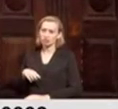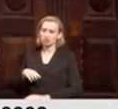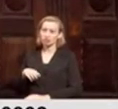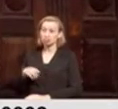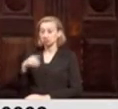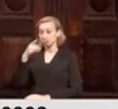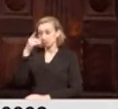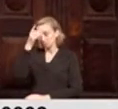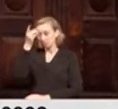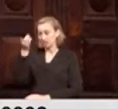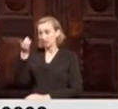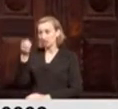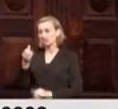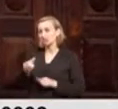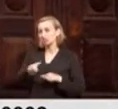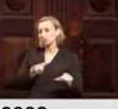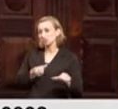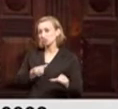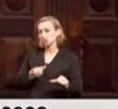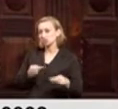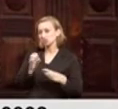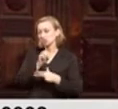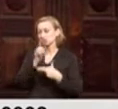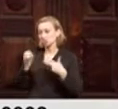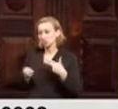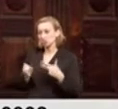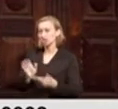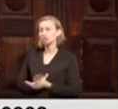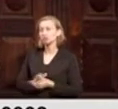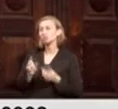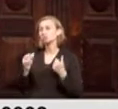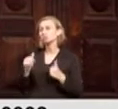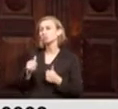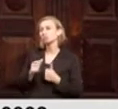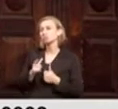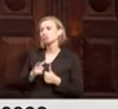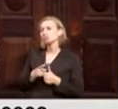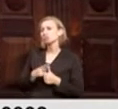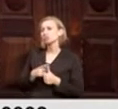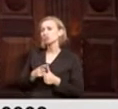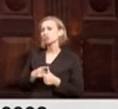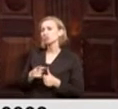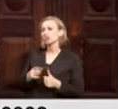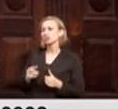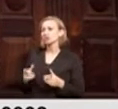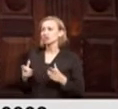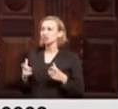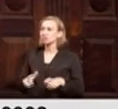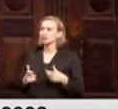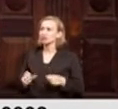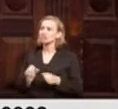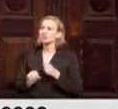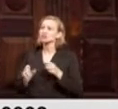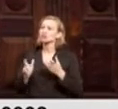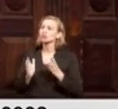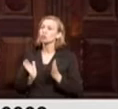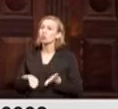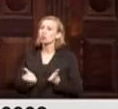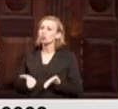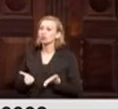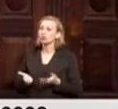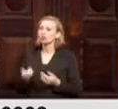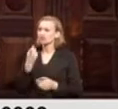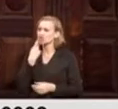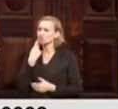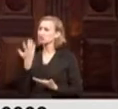poderes. Esse é o primeiro ponto que eu queria divergir. O que essa casa está fazendo hoje, nessa